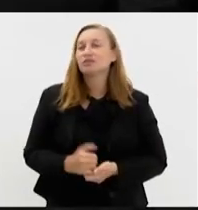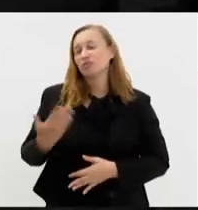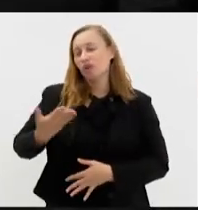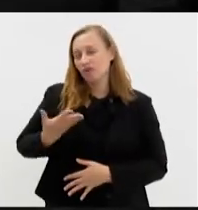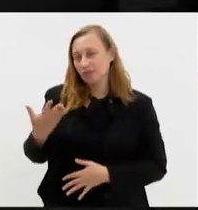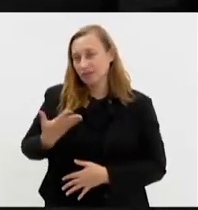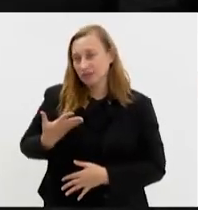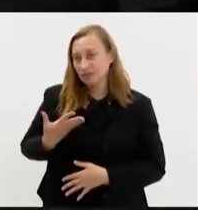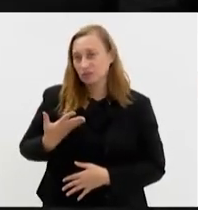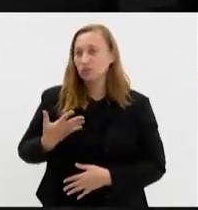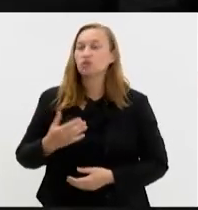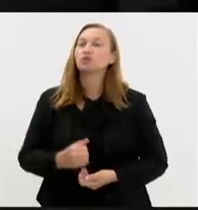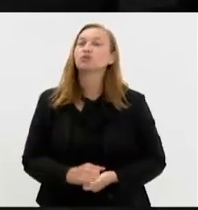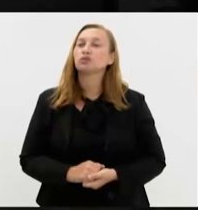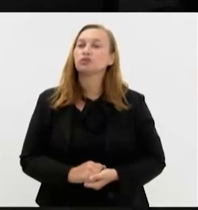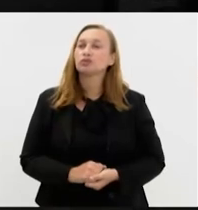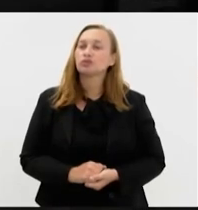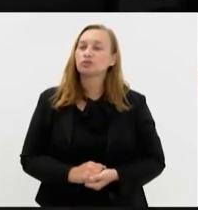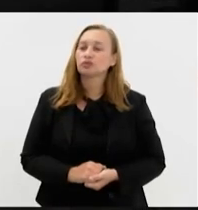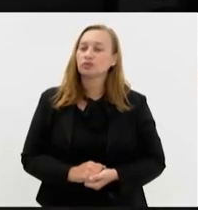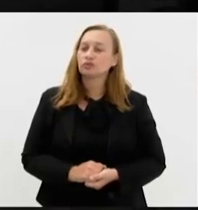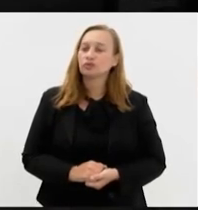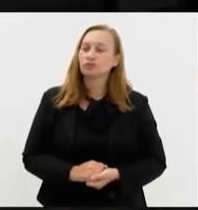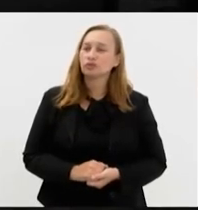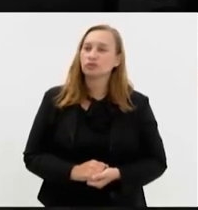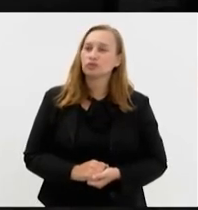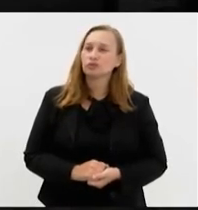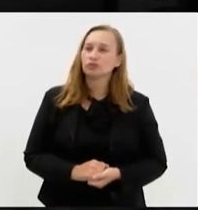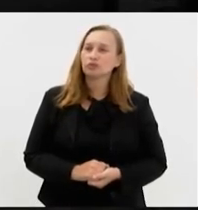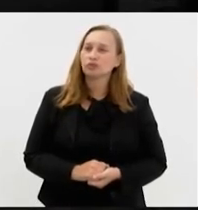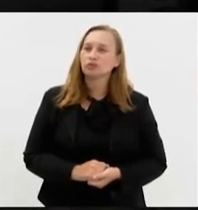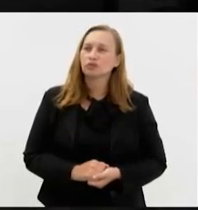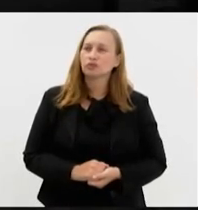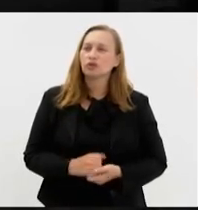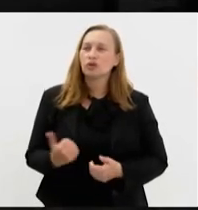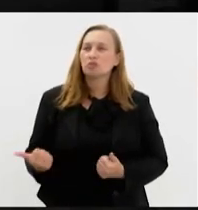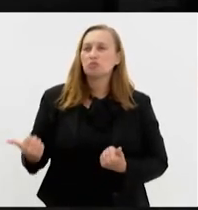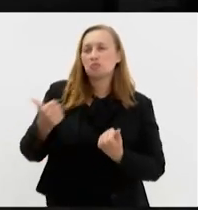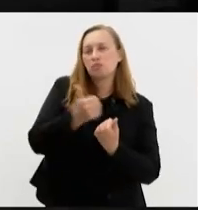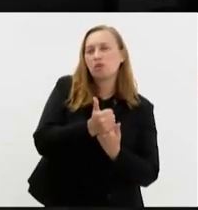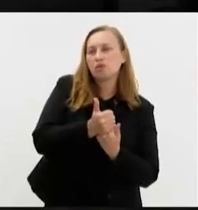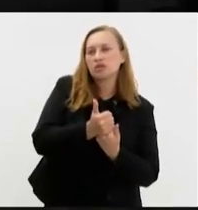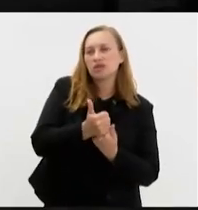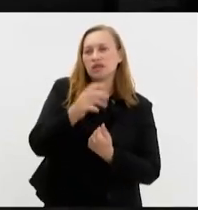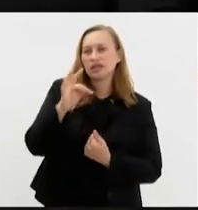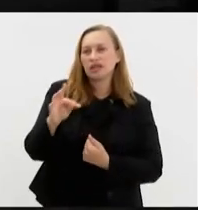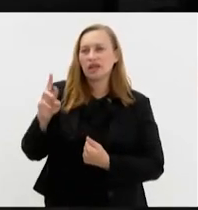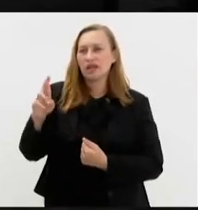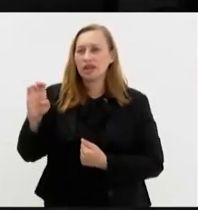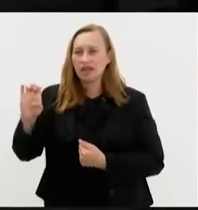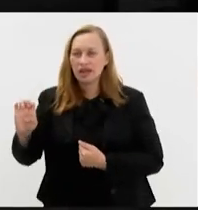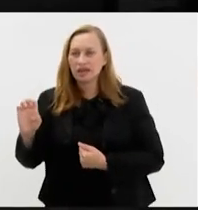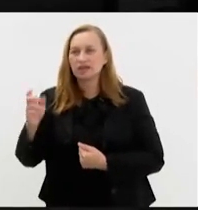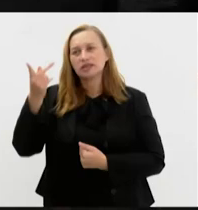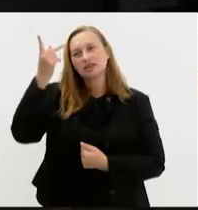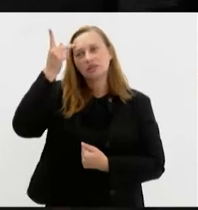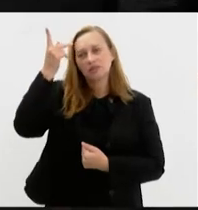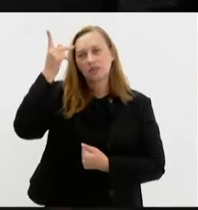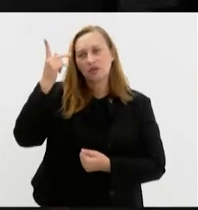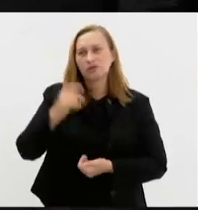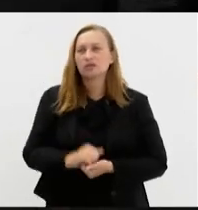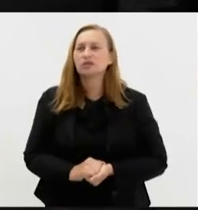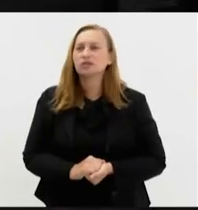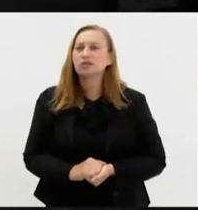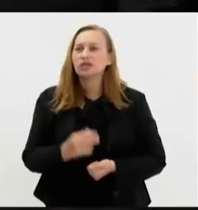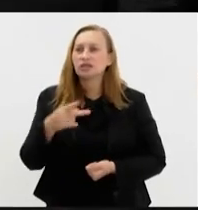que recentemente tomou posse Dr Rodrigo como membro do TRE de São Paulo né de forma merecida ele costuma